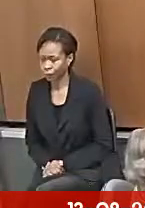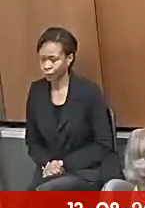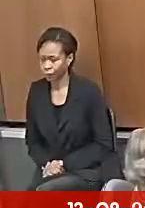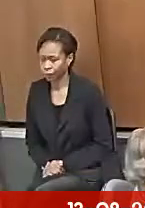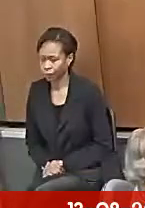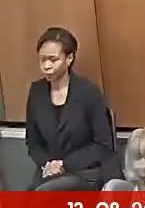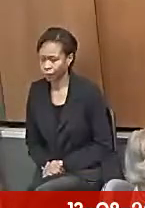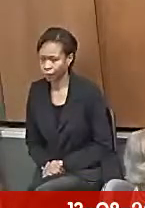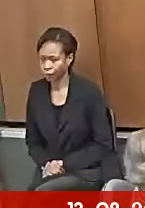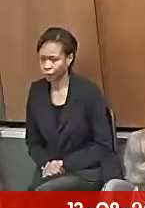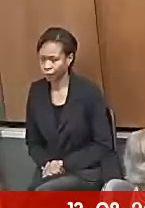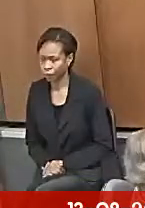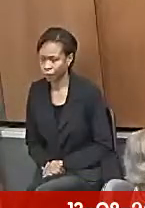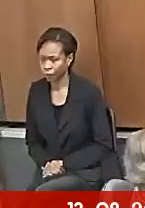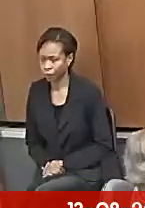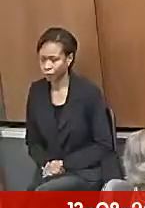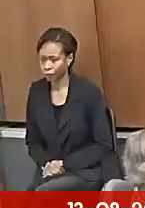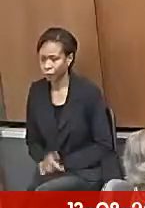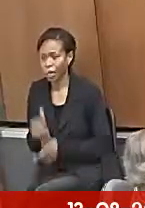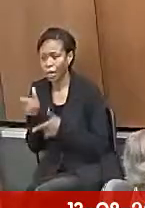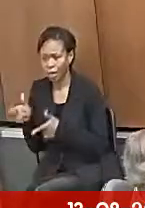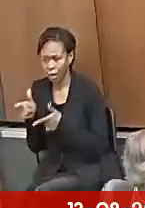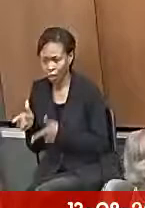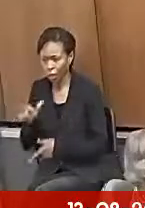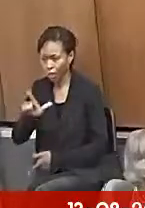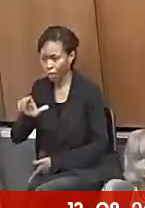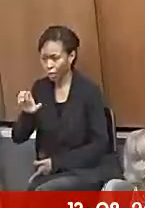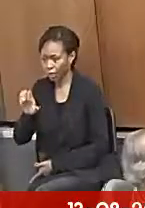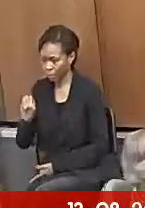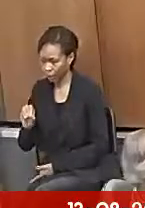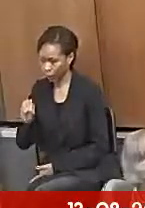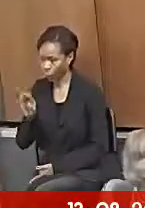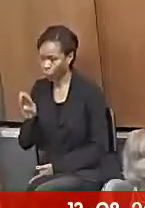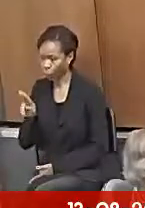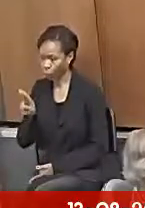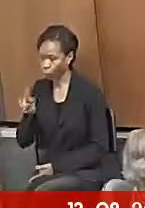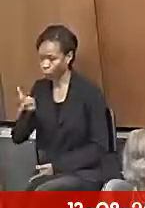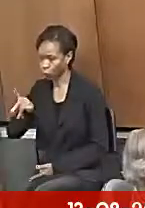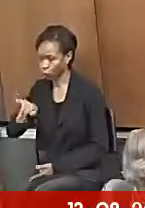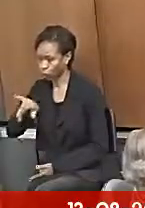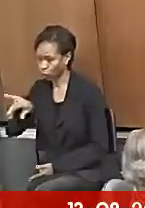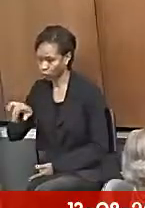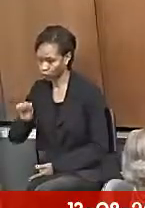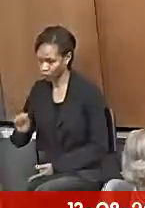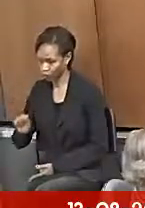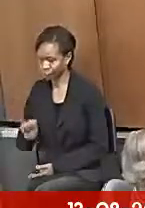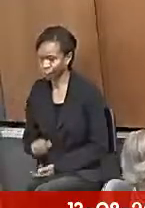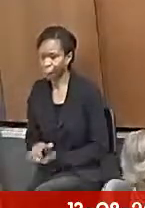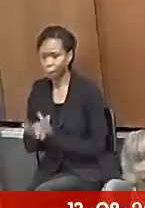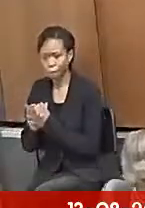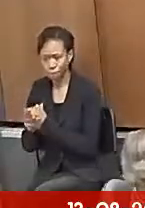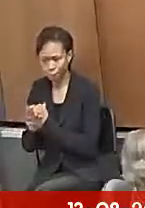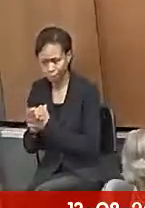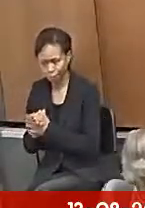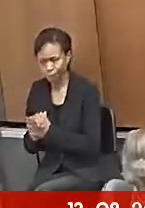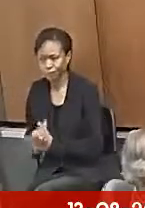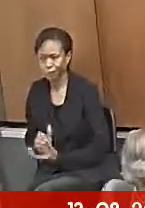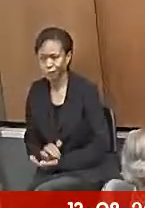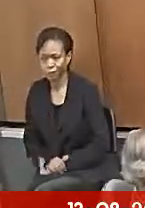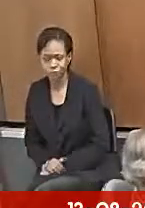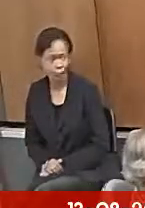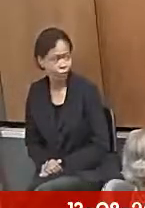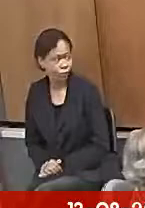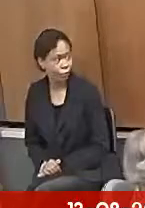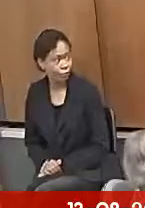é muito popularmente conhecido por léo botija parabéns na